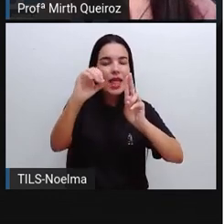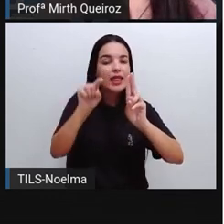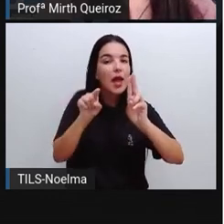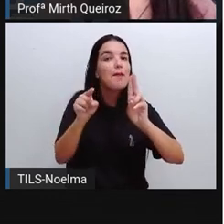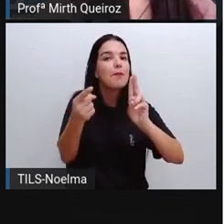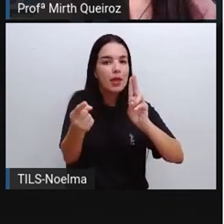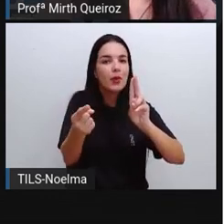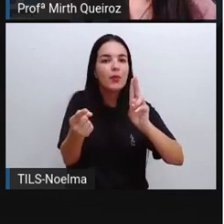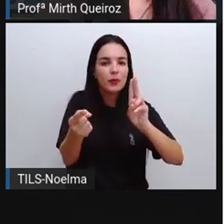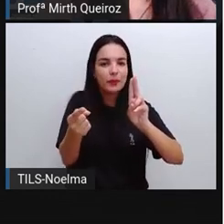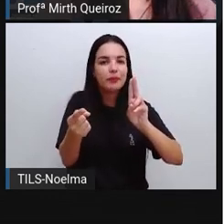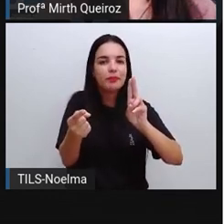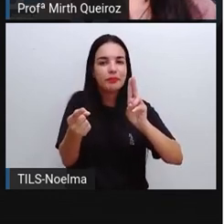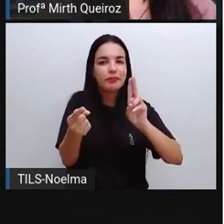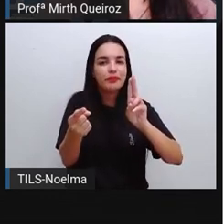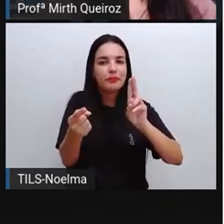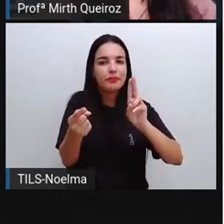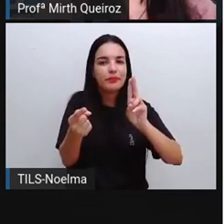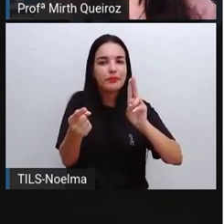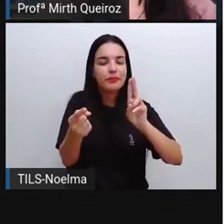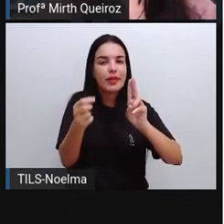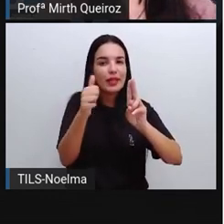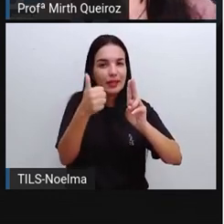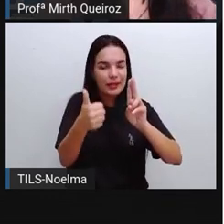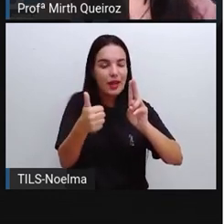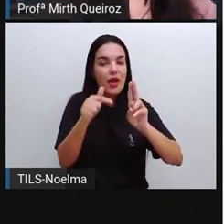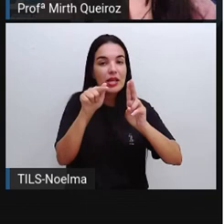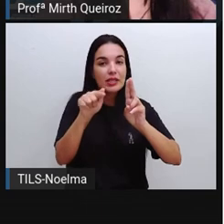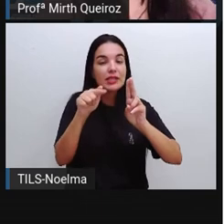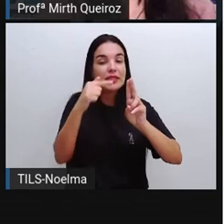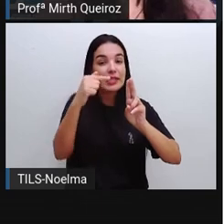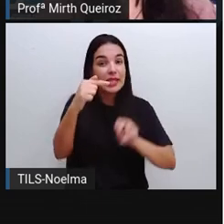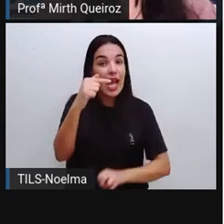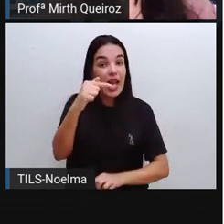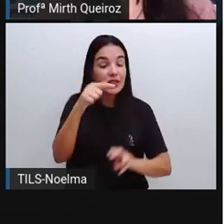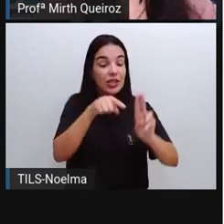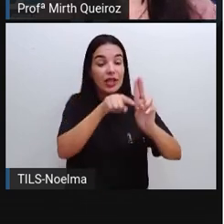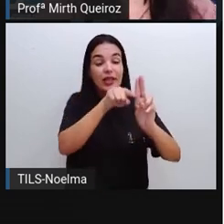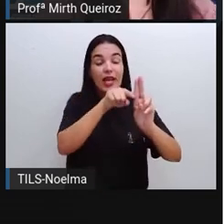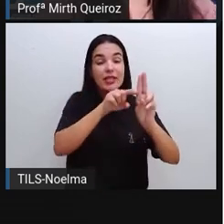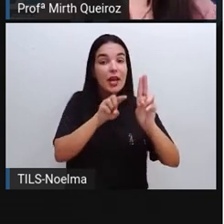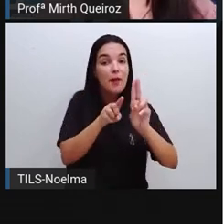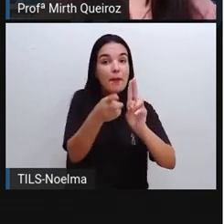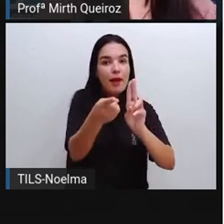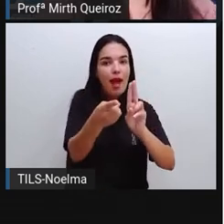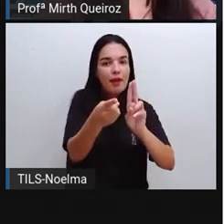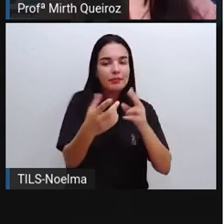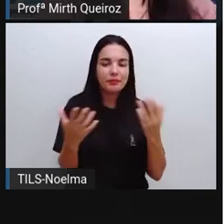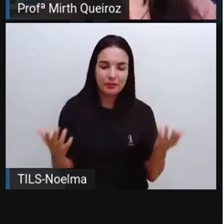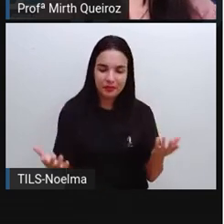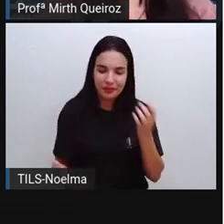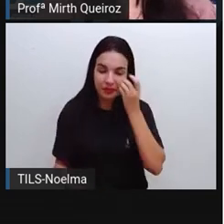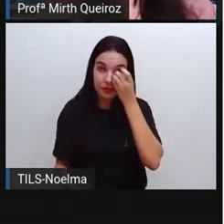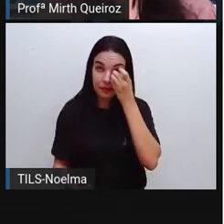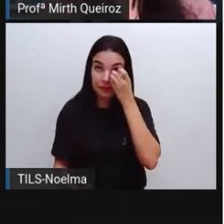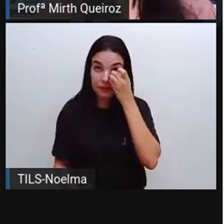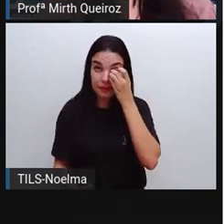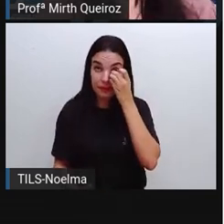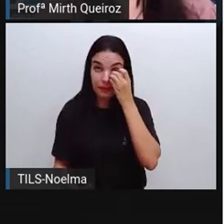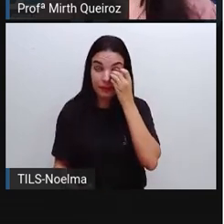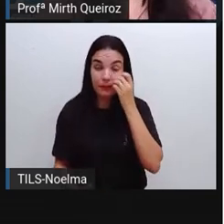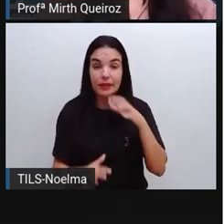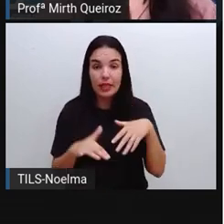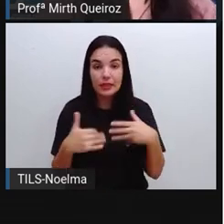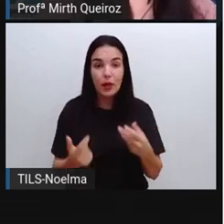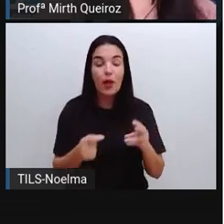70 mil seção 7 dezenas de milhar uma dezena de milhar seria o que 10.000